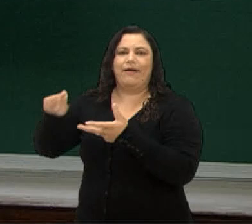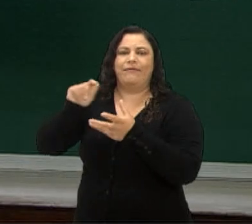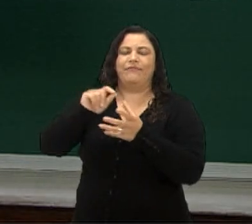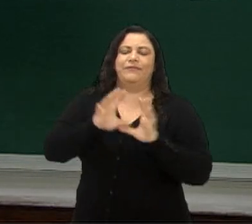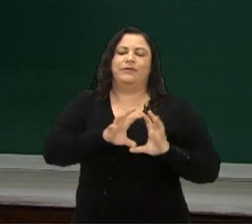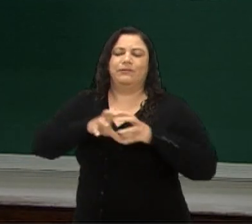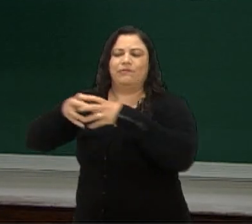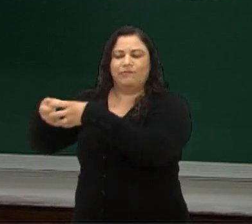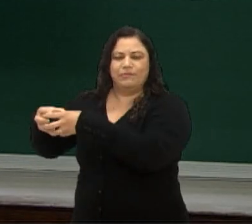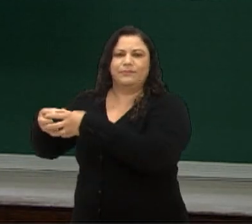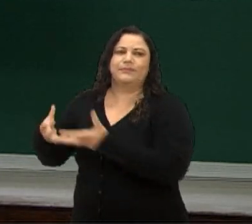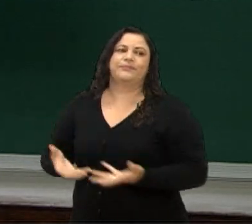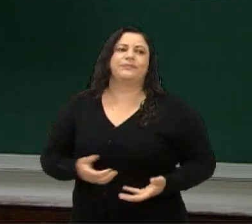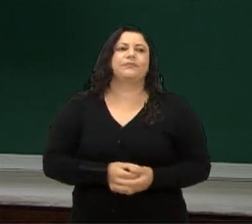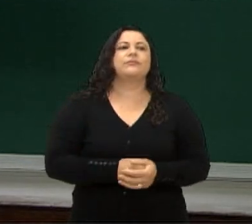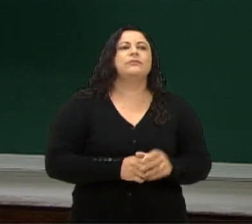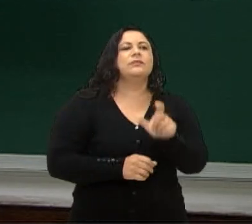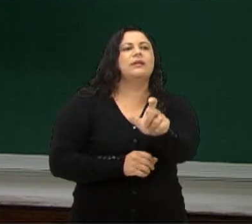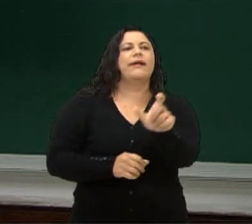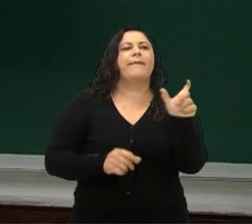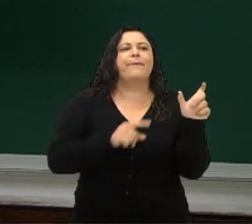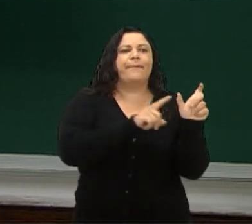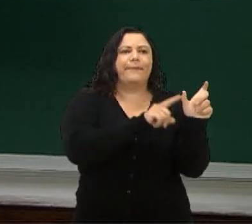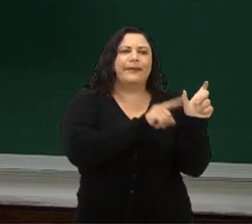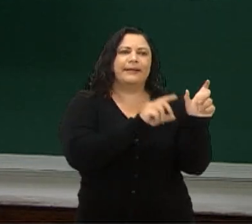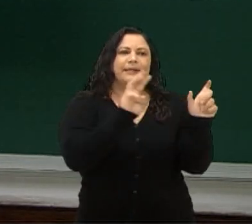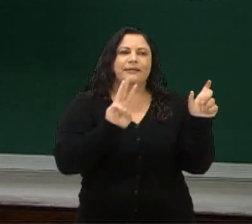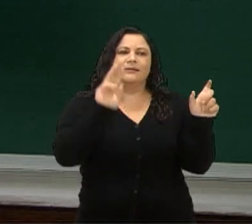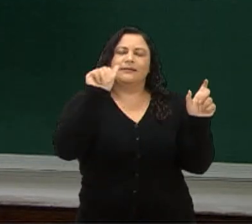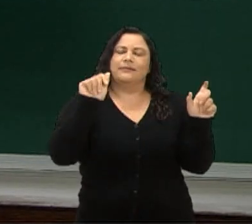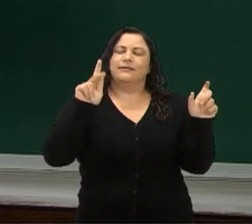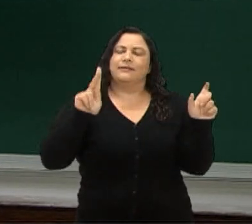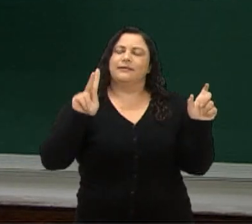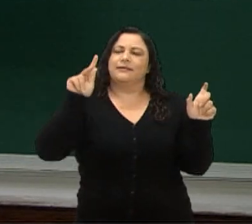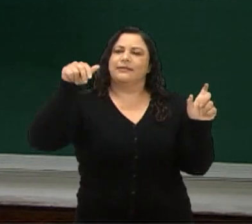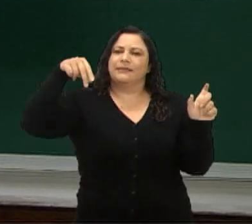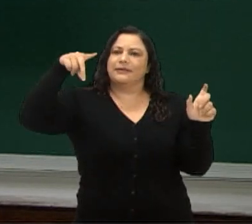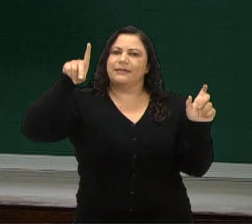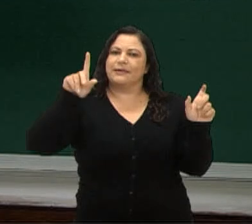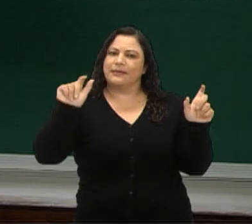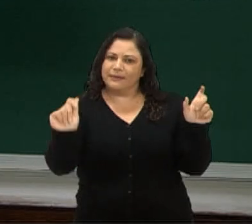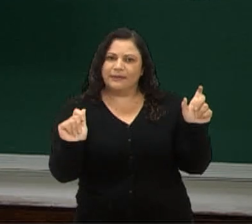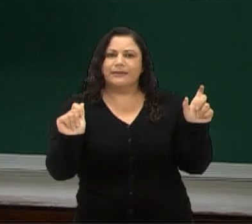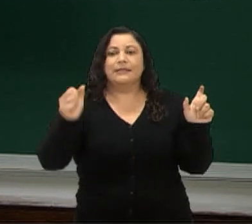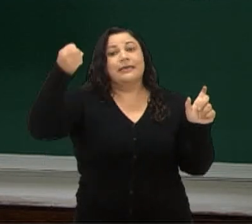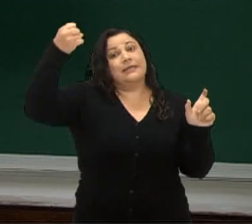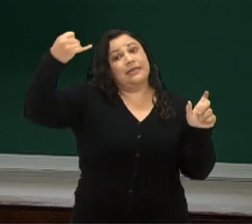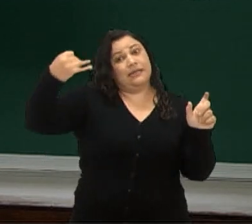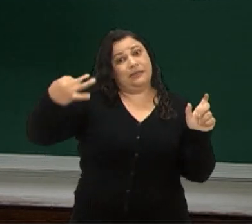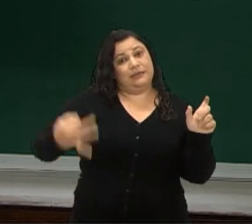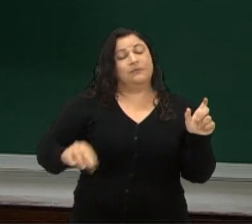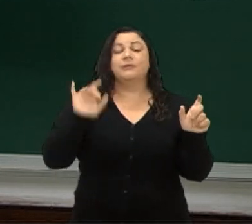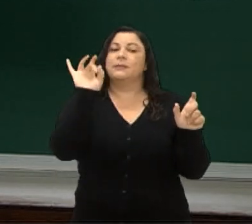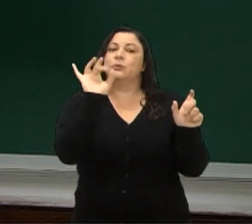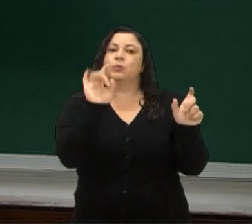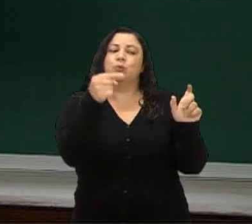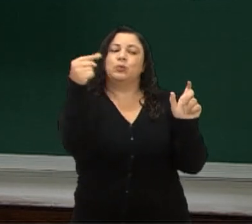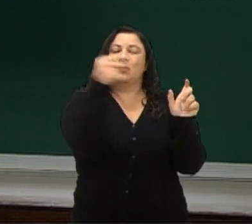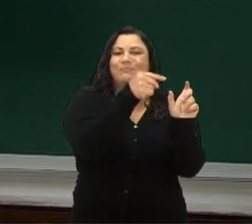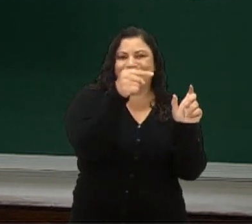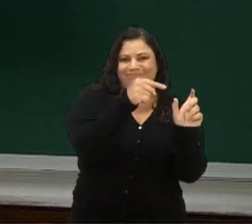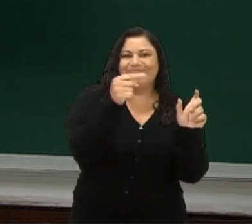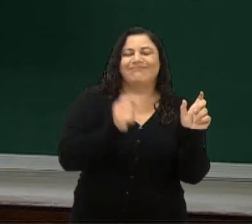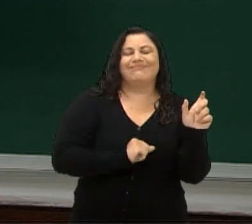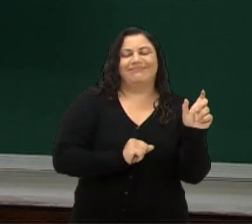palavra Wakanda. Muito legal isso. Então, esta oração toda que está aqui explica somente este vocábulo aqui,